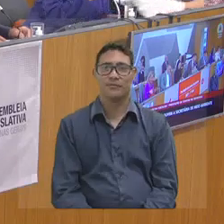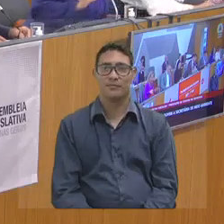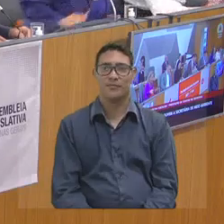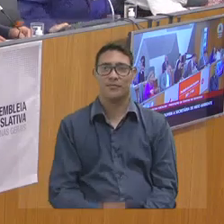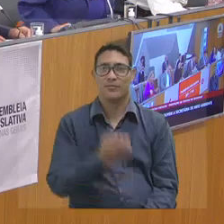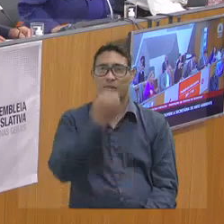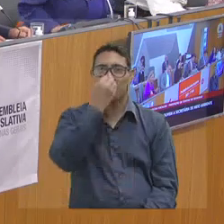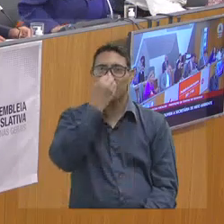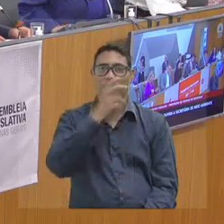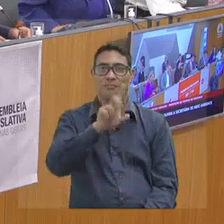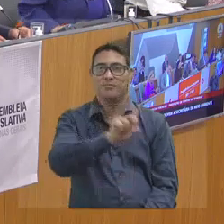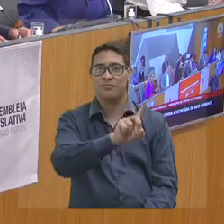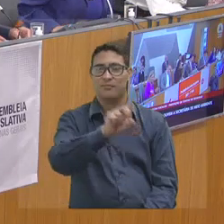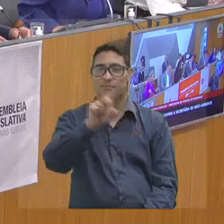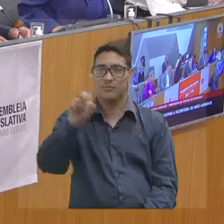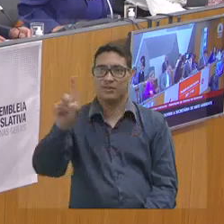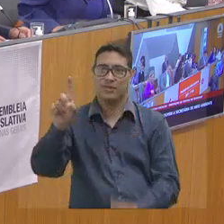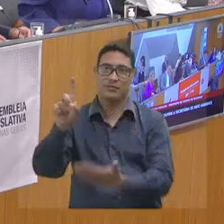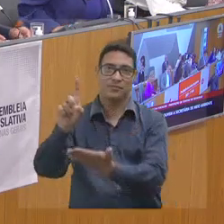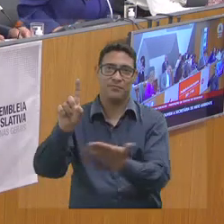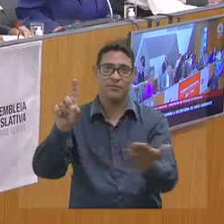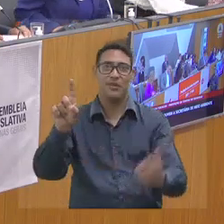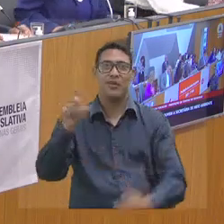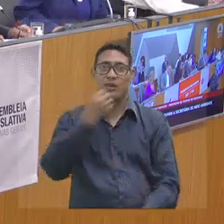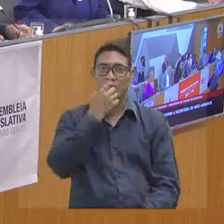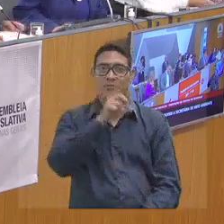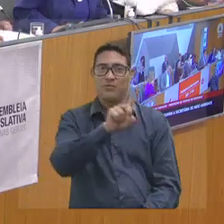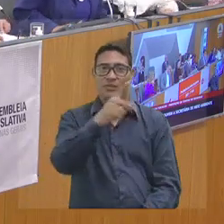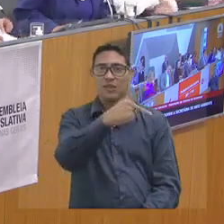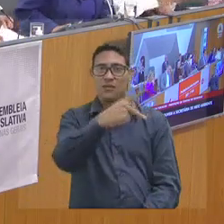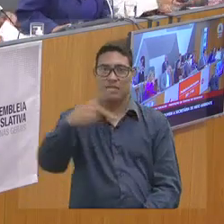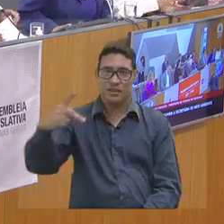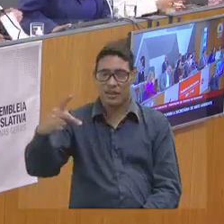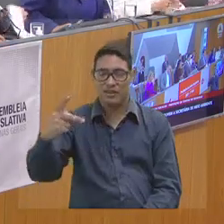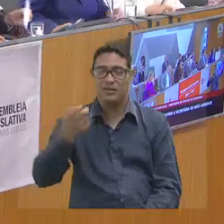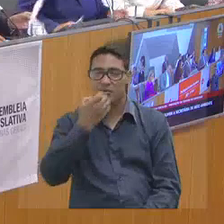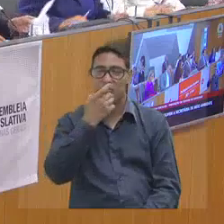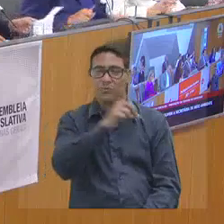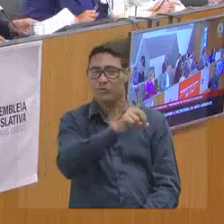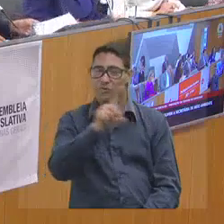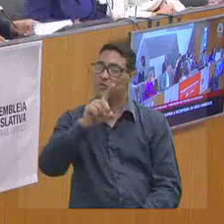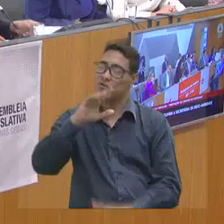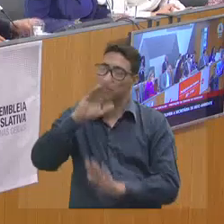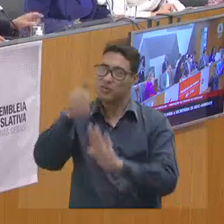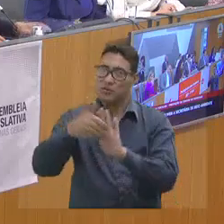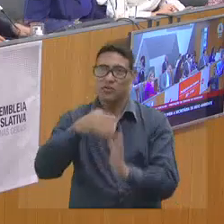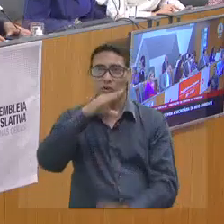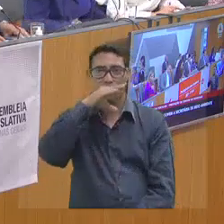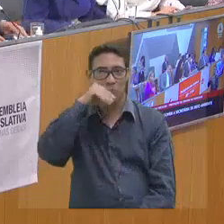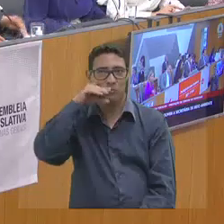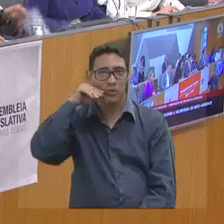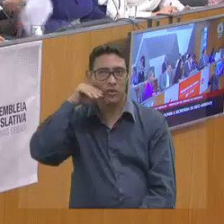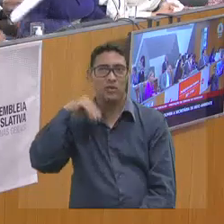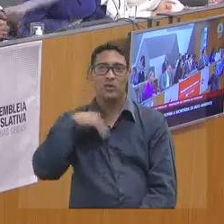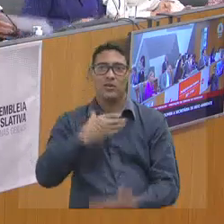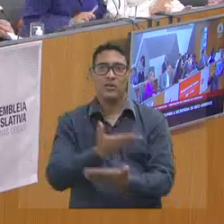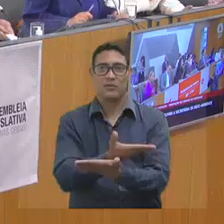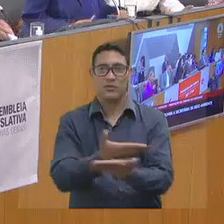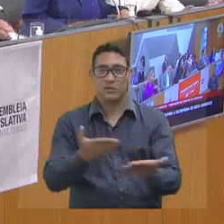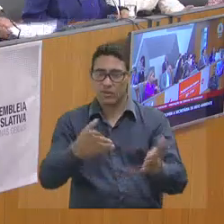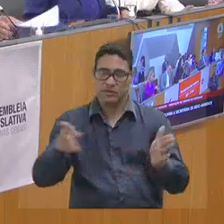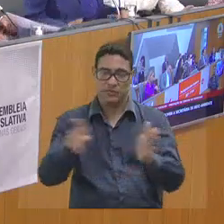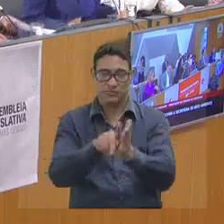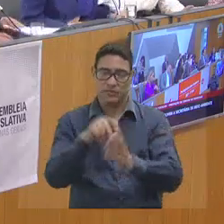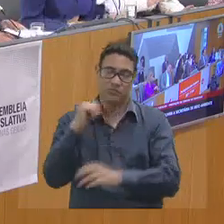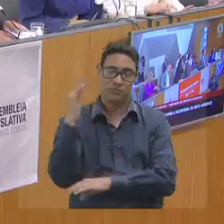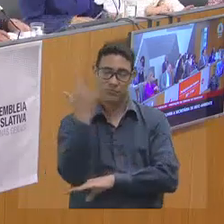Bom dia Bom dia presidente Bom dia secretária Bom dia a todos os servidores também da do meio ambiente